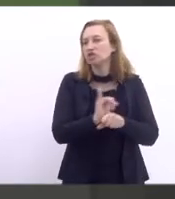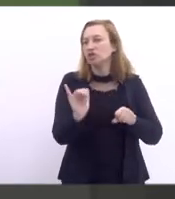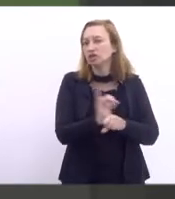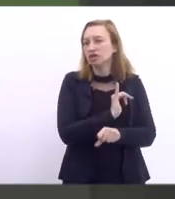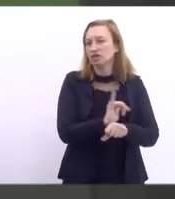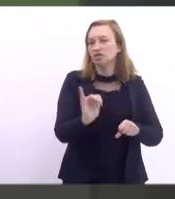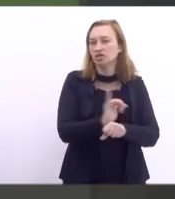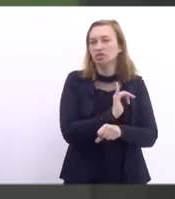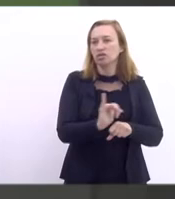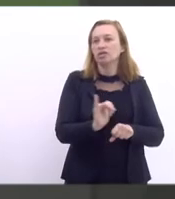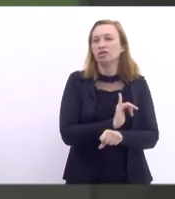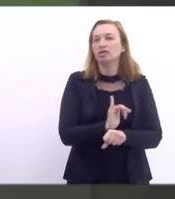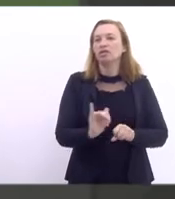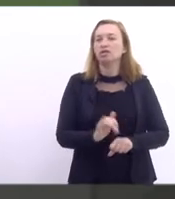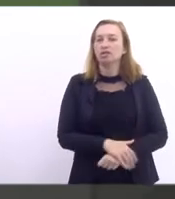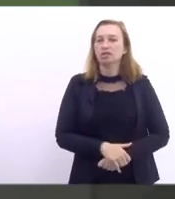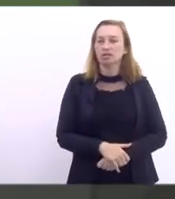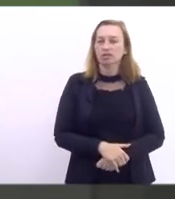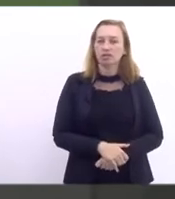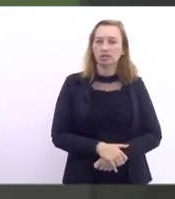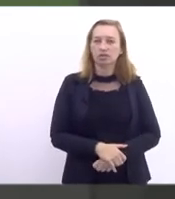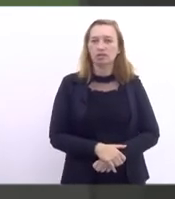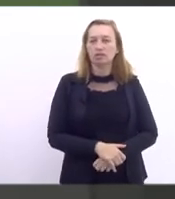assim a